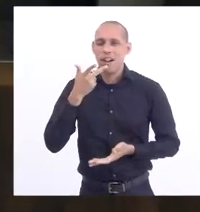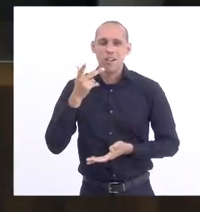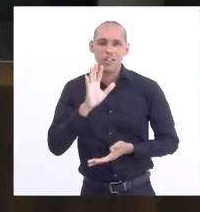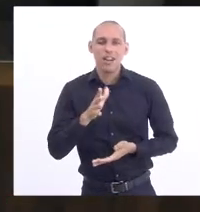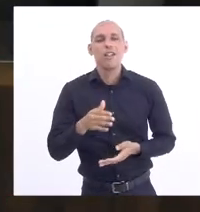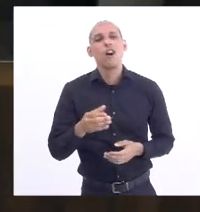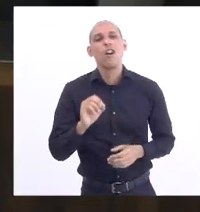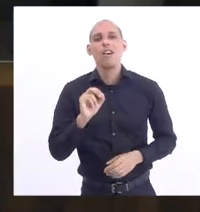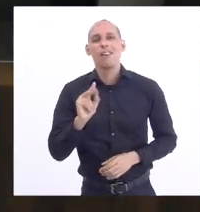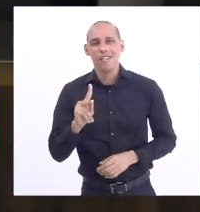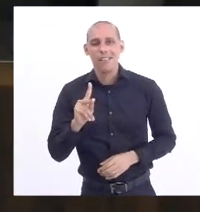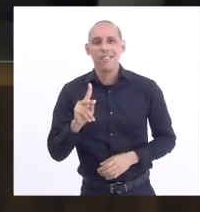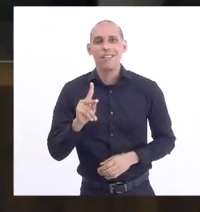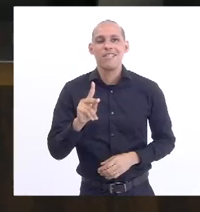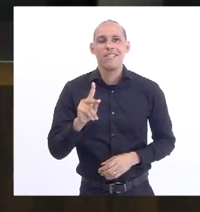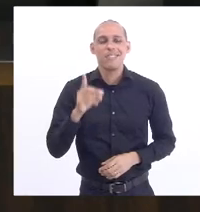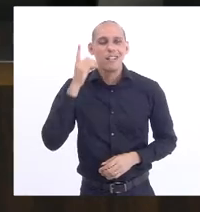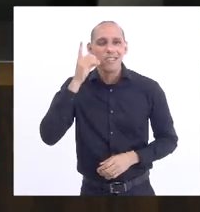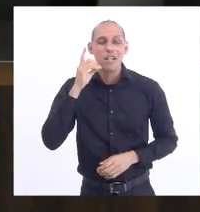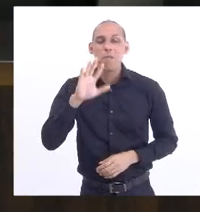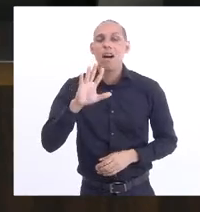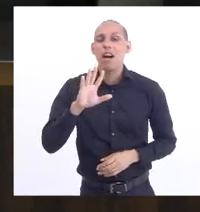deputada. Só que ainda falta a informação